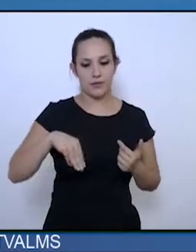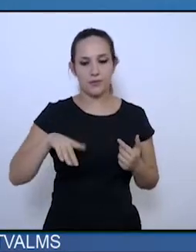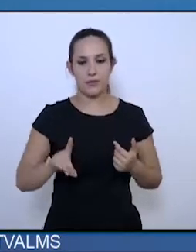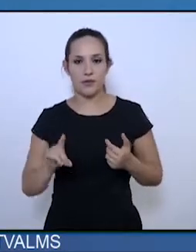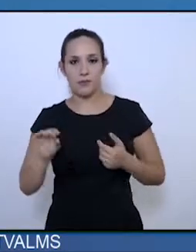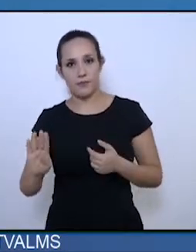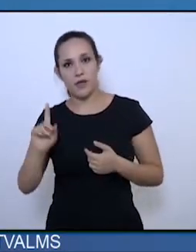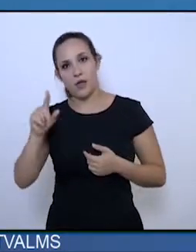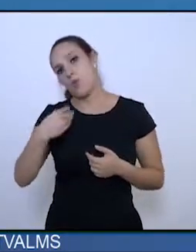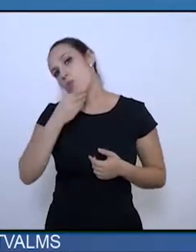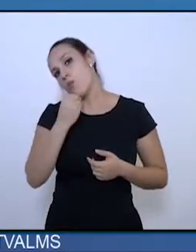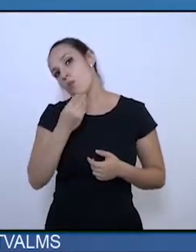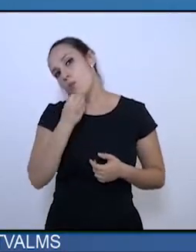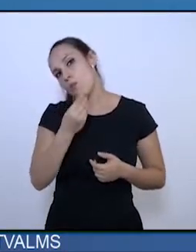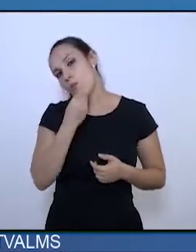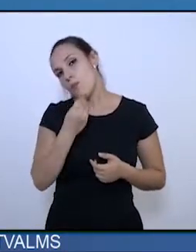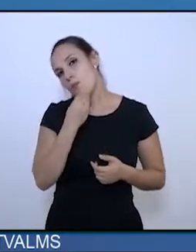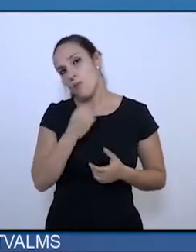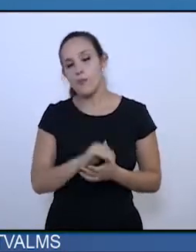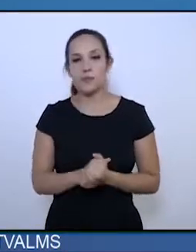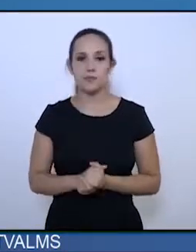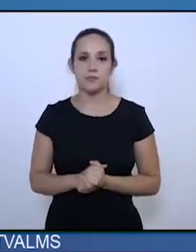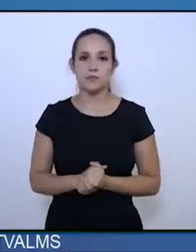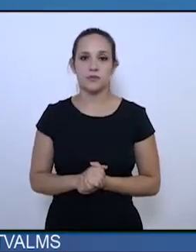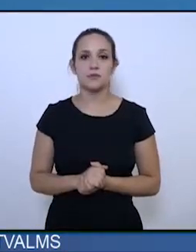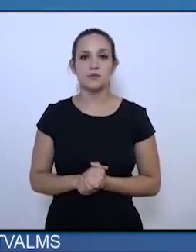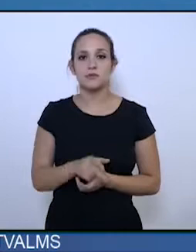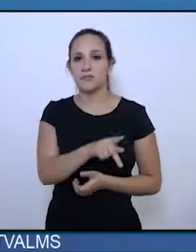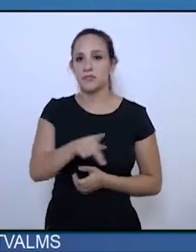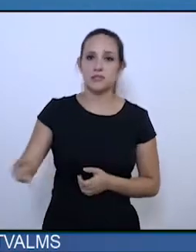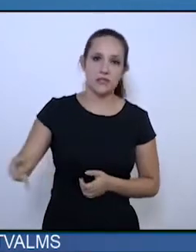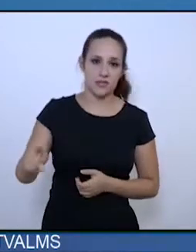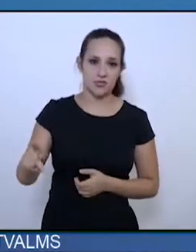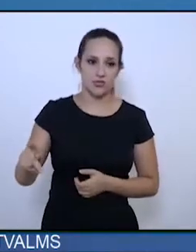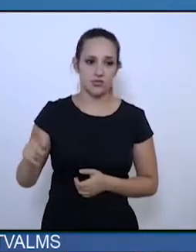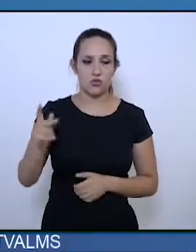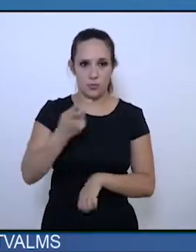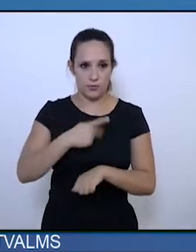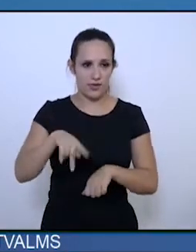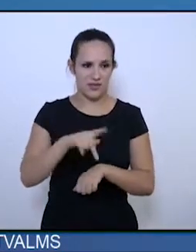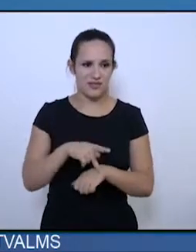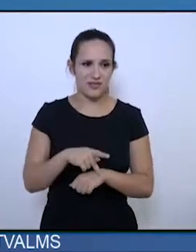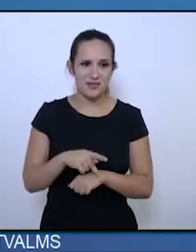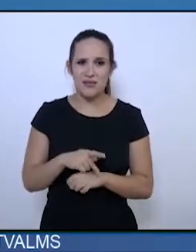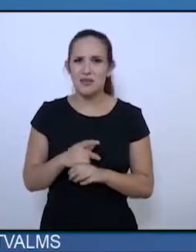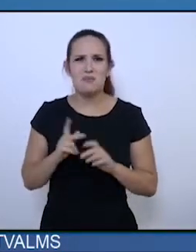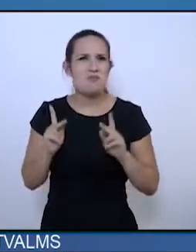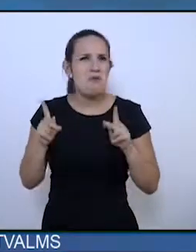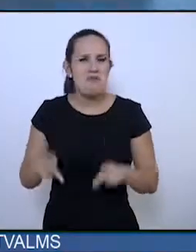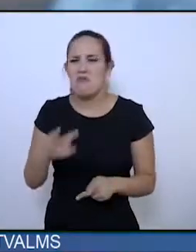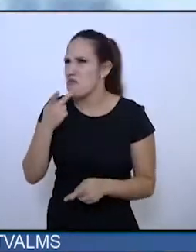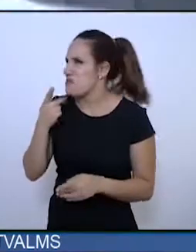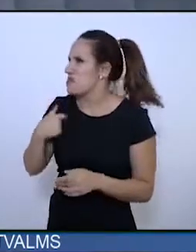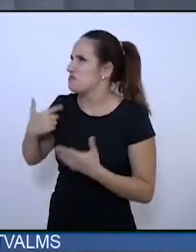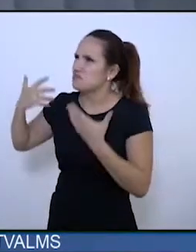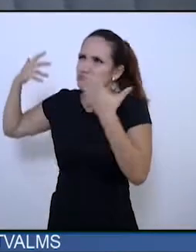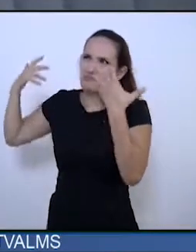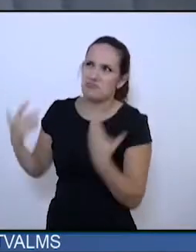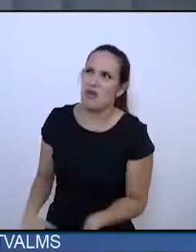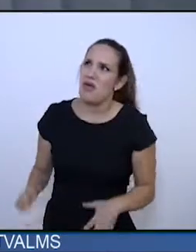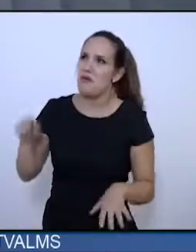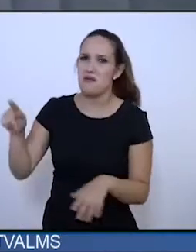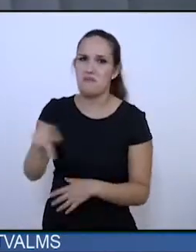da República. Uma rejeição muito alta, muito grande,